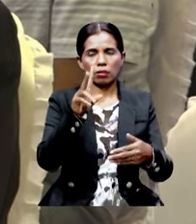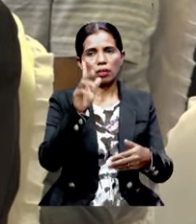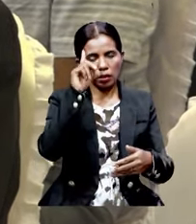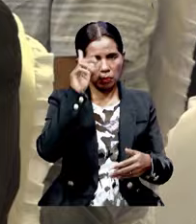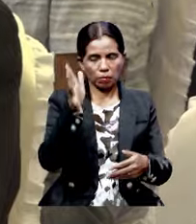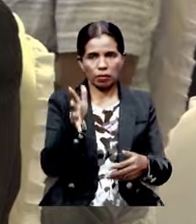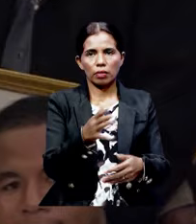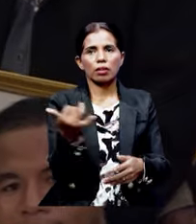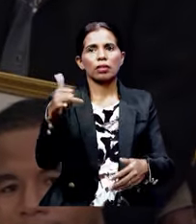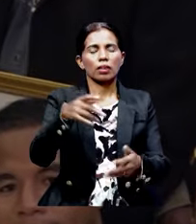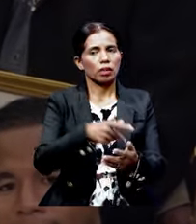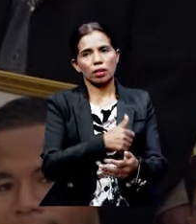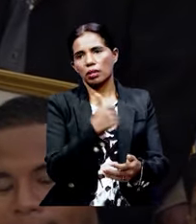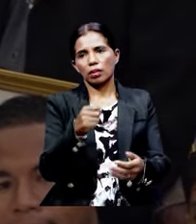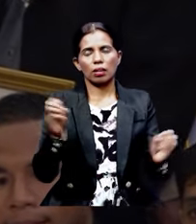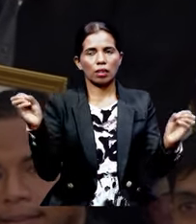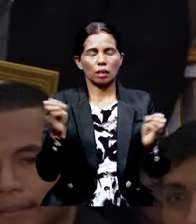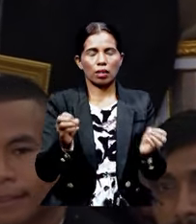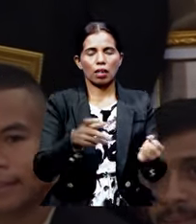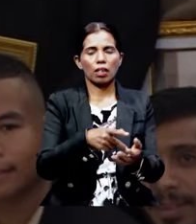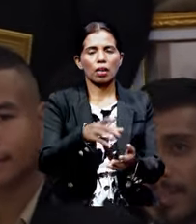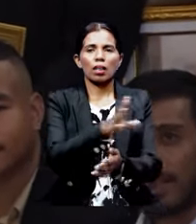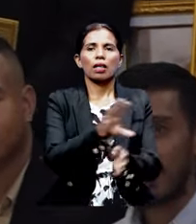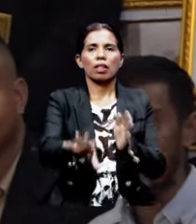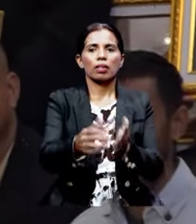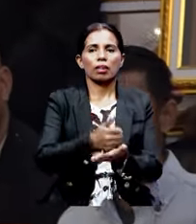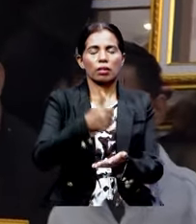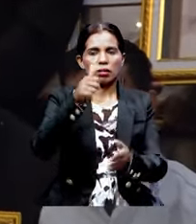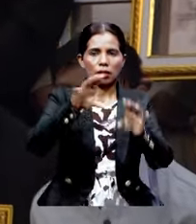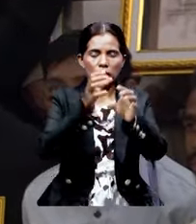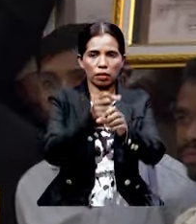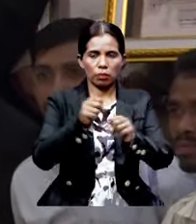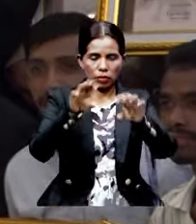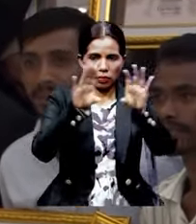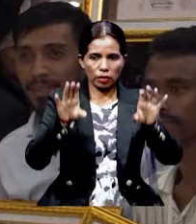Além de Ney Siracelo, que Nebela Reta, melhor classificação, sim o certificado,